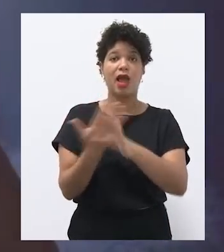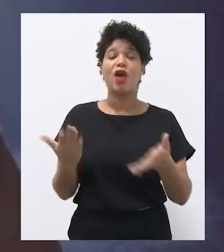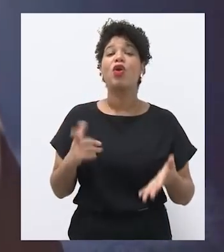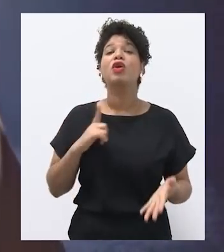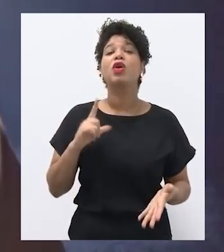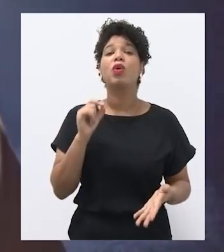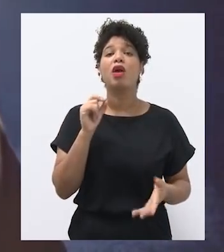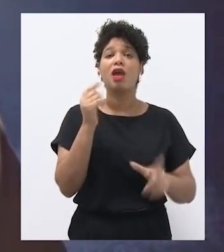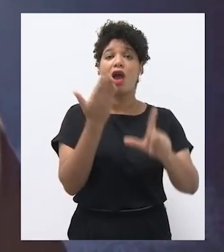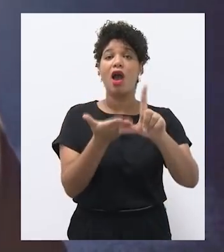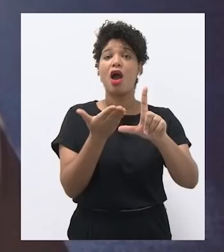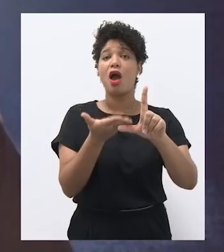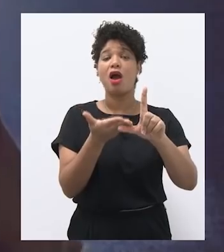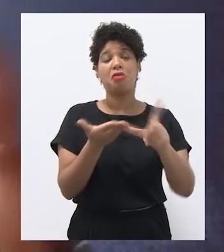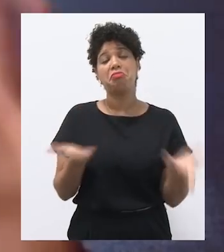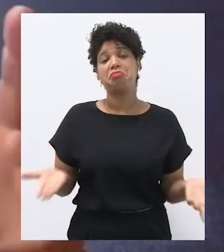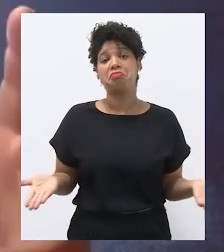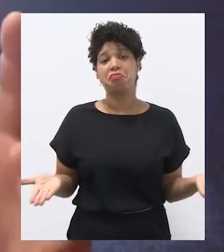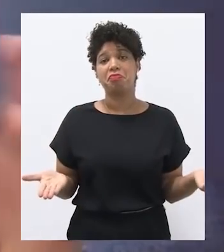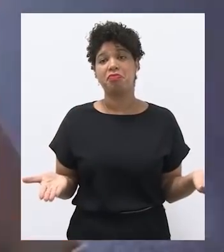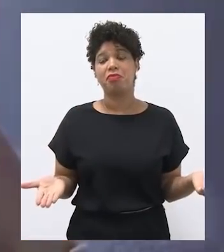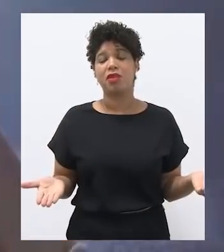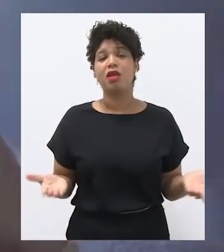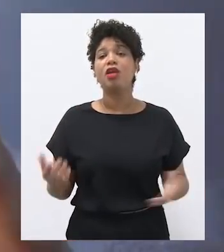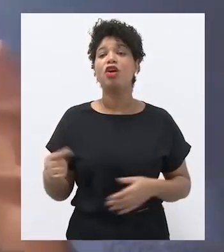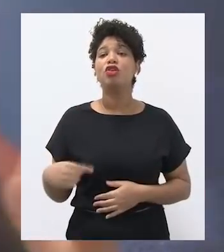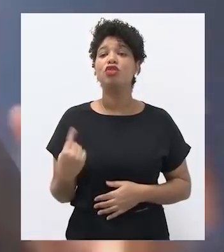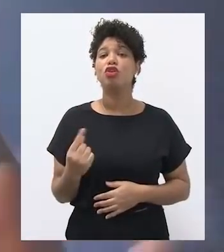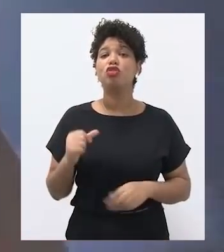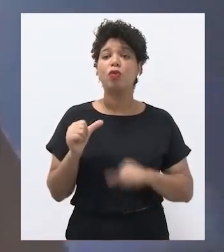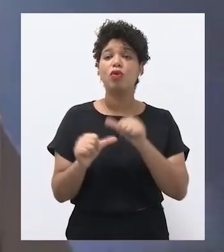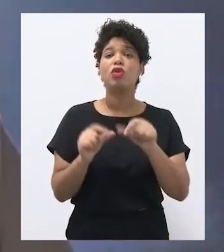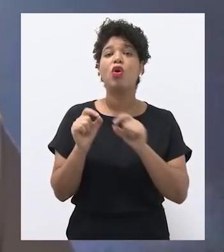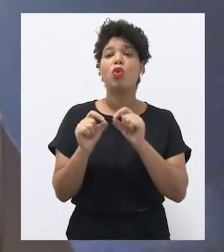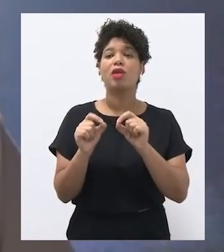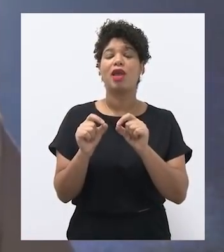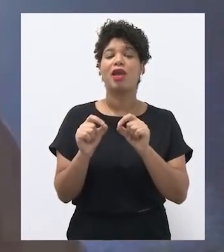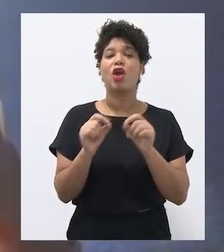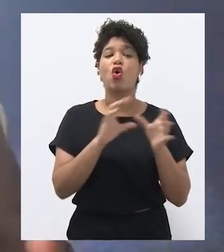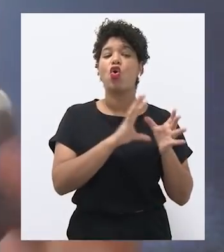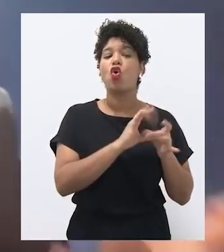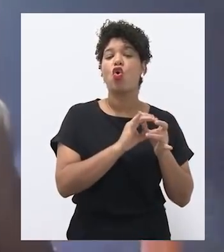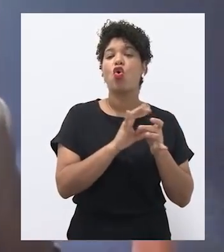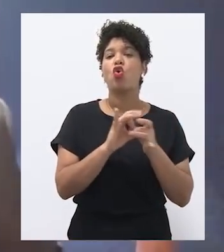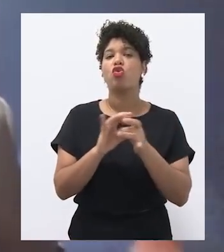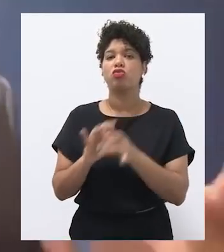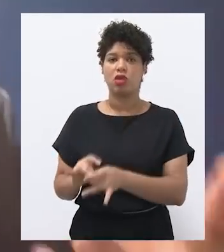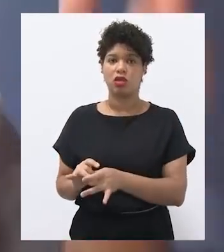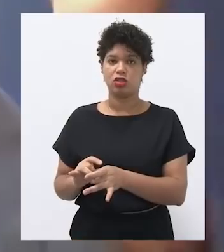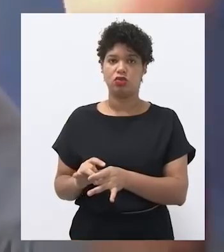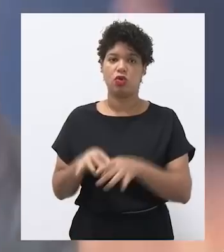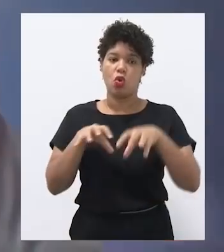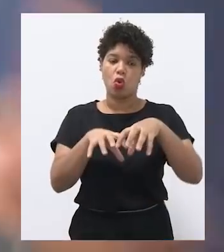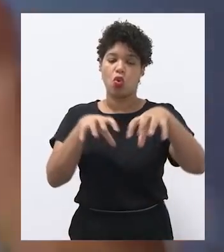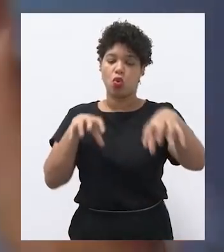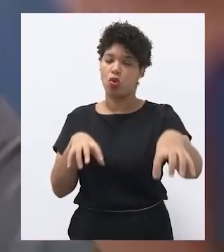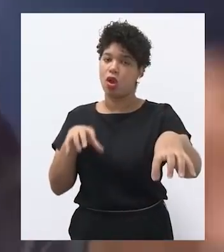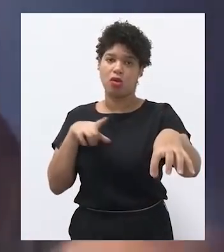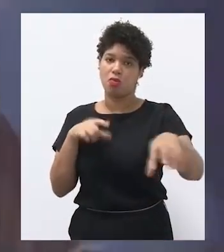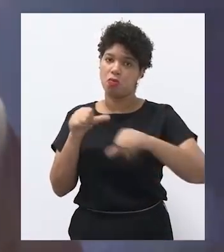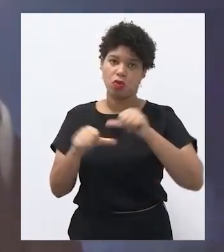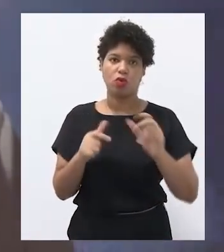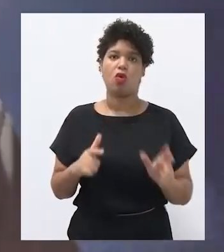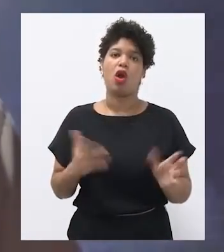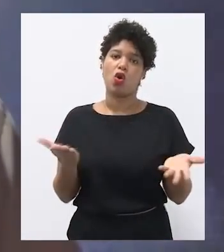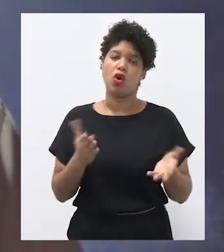videoaulas. O que precisa mudar é o contexto. O meio já mudou. O meio agora é a tela. É tudo